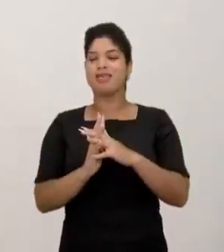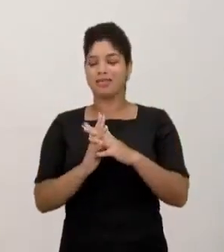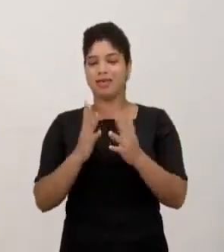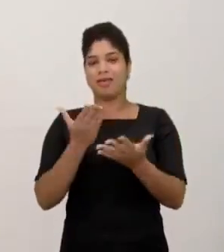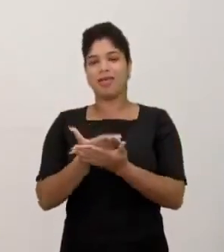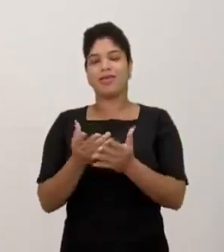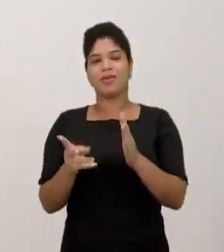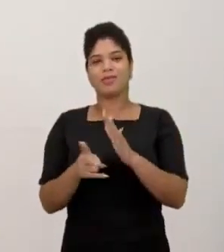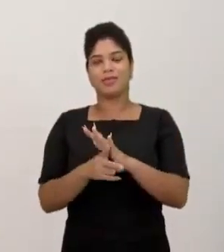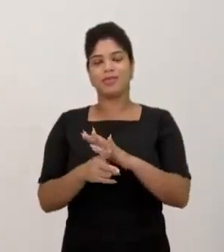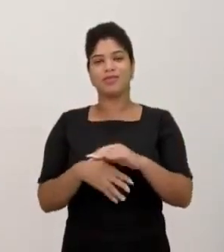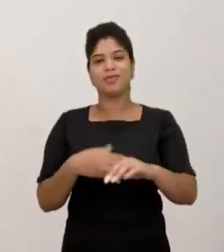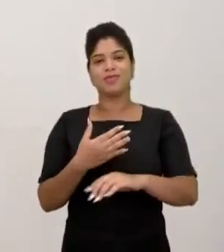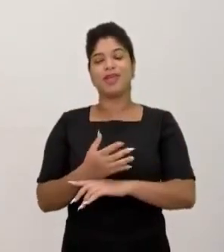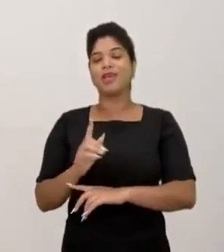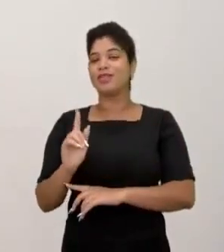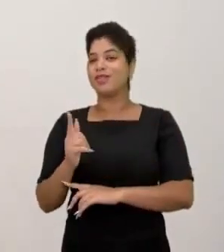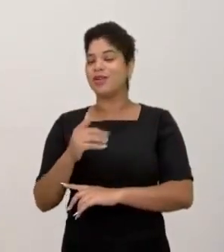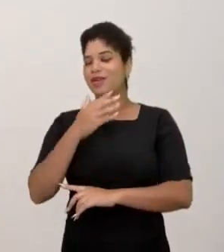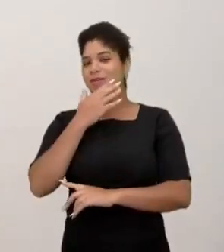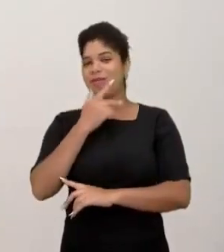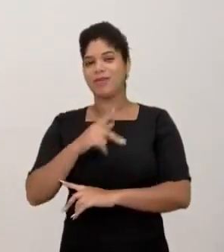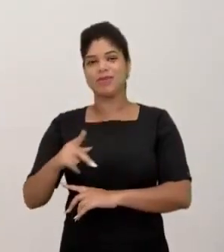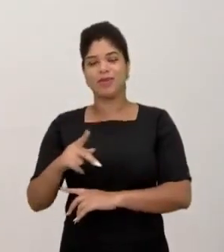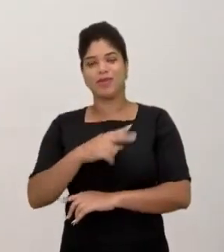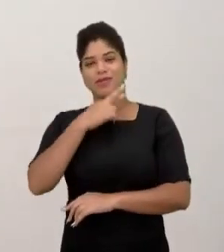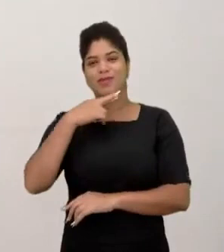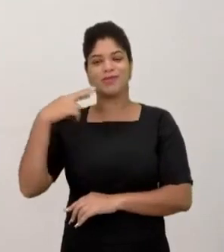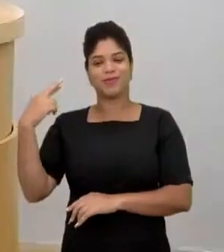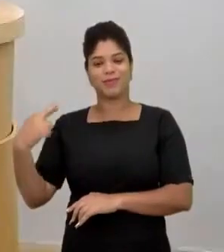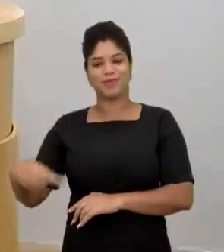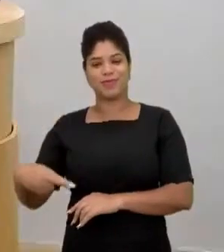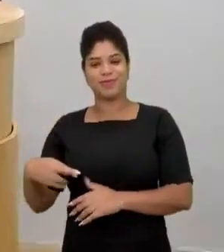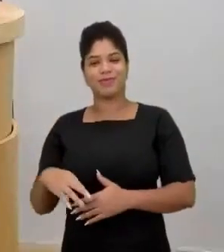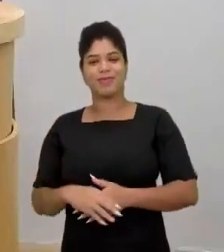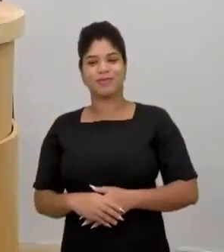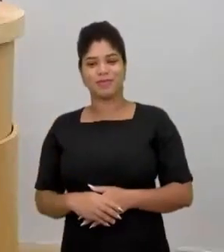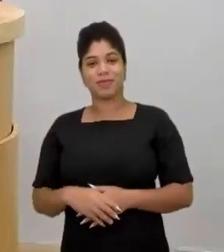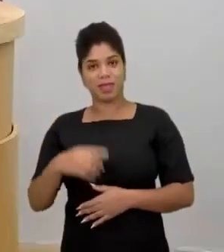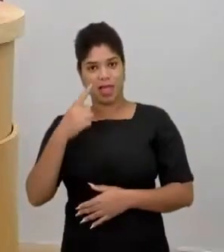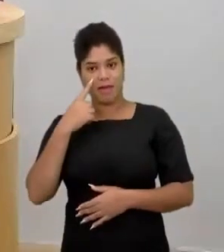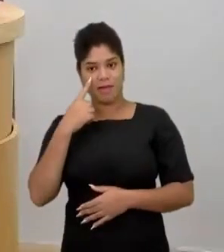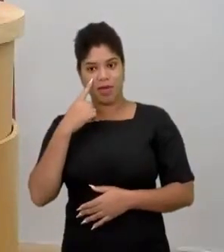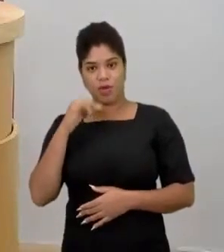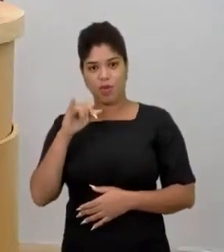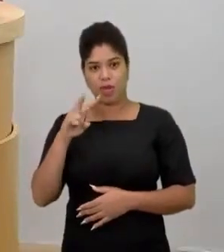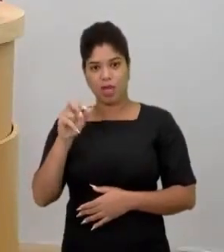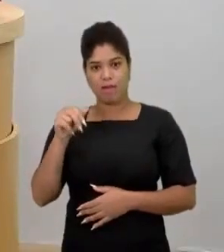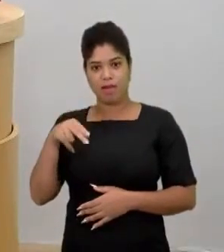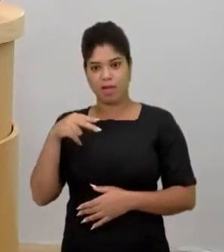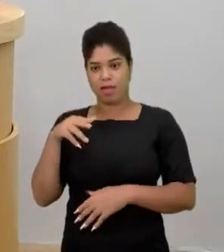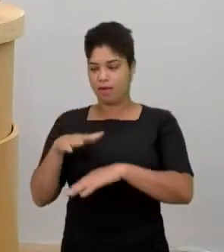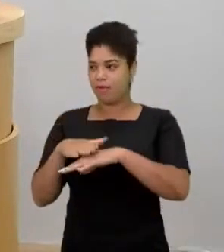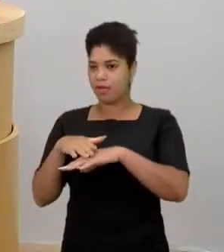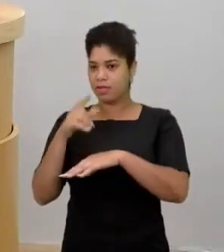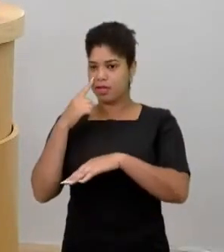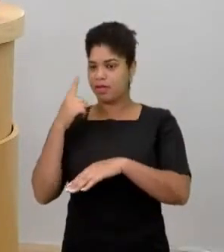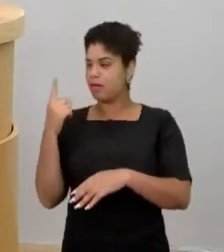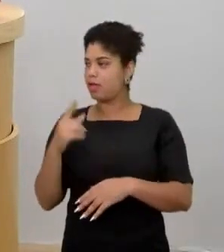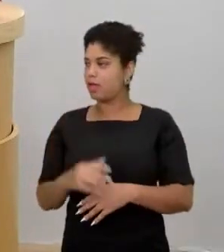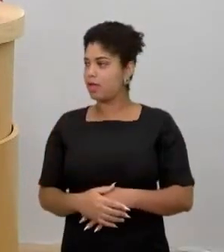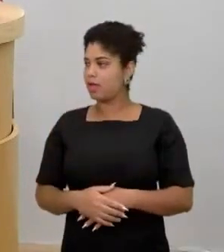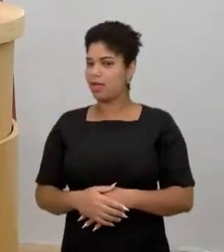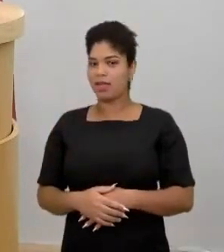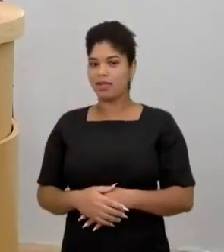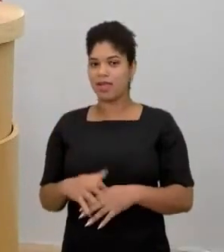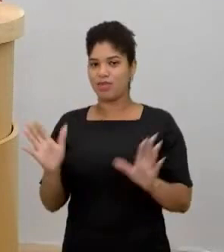de geografia com o nosso querido professor Antônio Russo. Você viu o que o Ivan fez? Acho que ele tá voando, ele tá batendo asa, porque